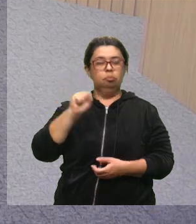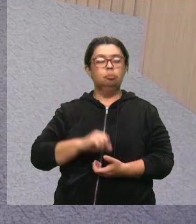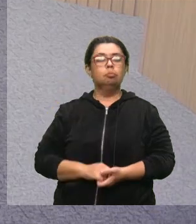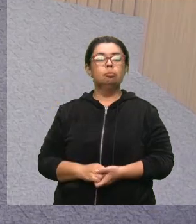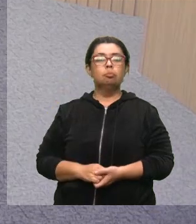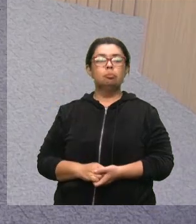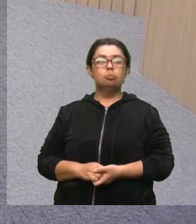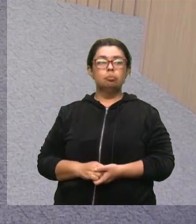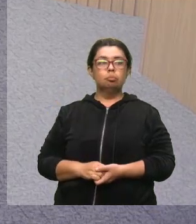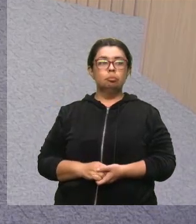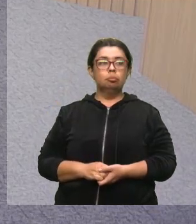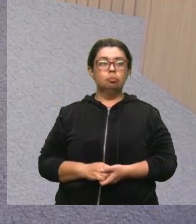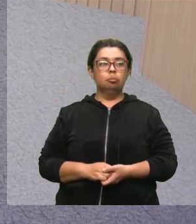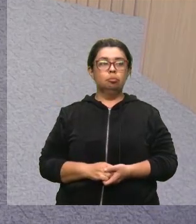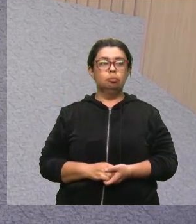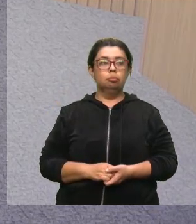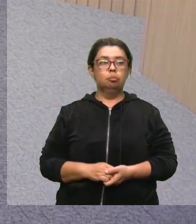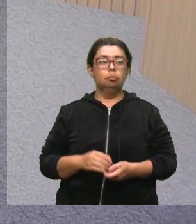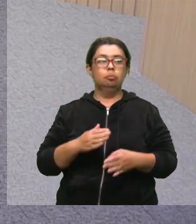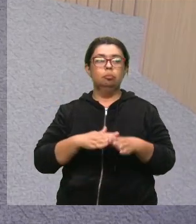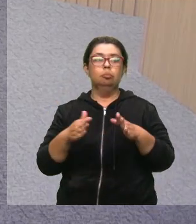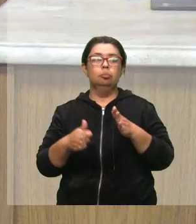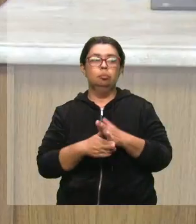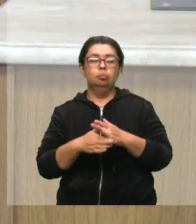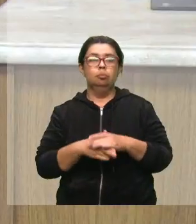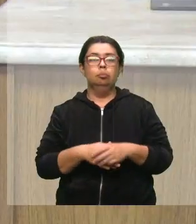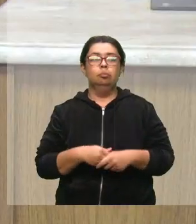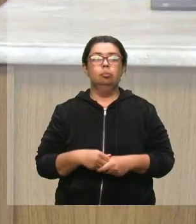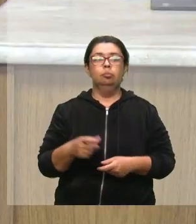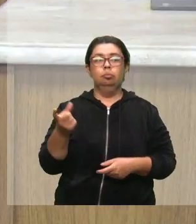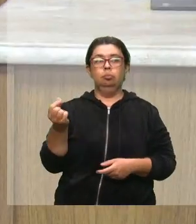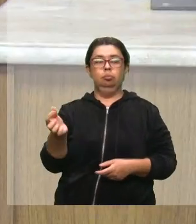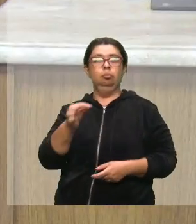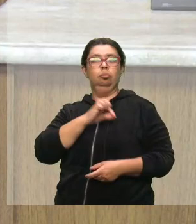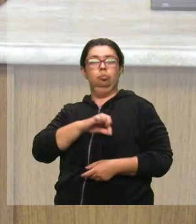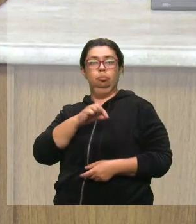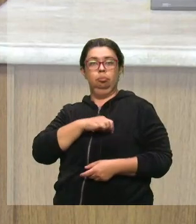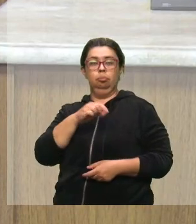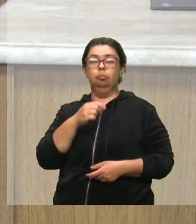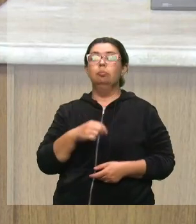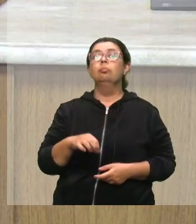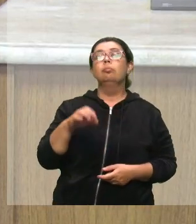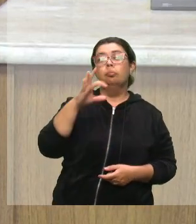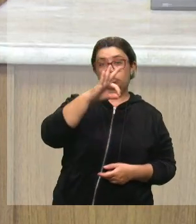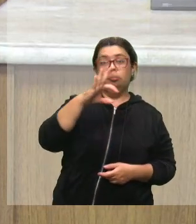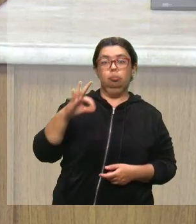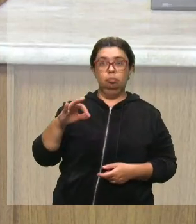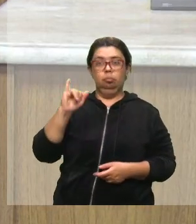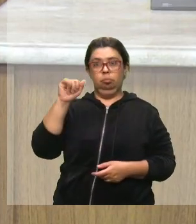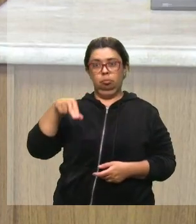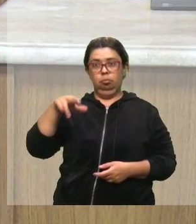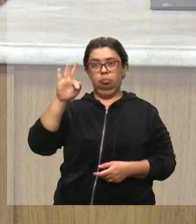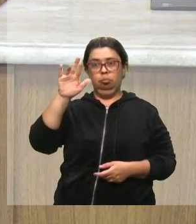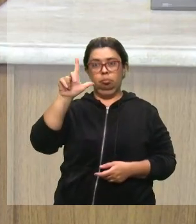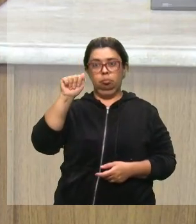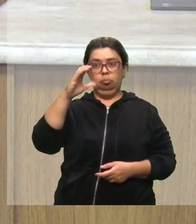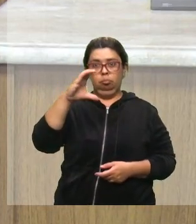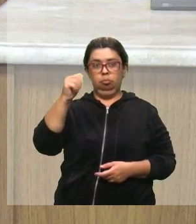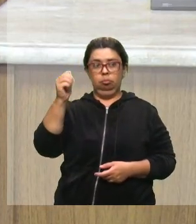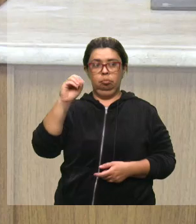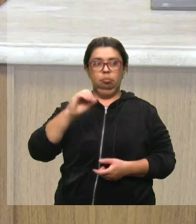A previsão para todos é o reajuste inflacionário. Não existe um planejamento para aumento de nenhuma classe específica.